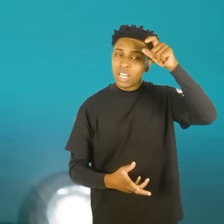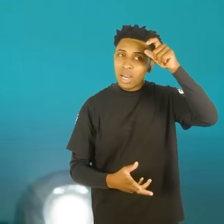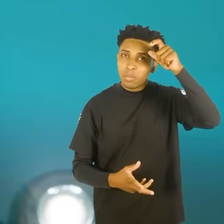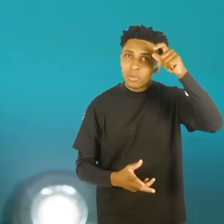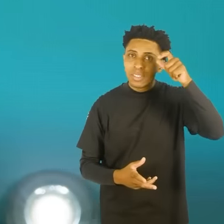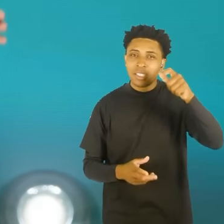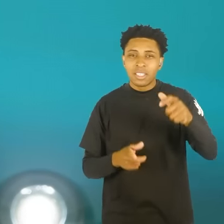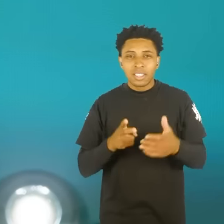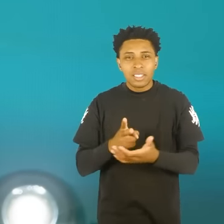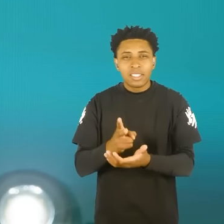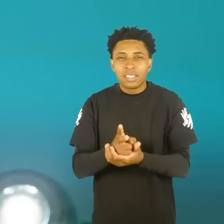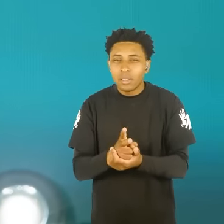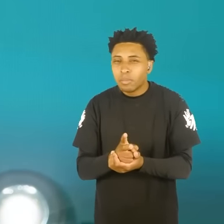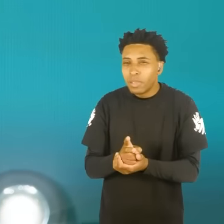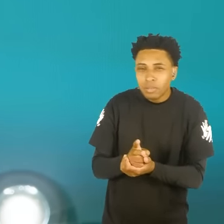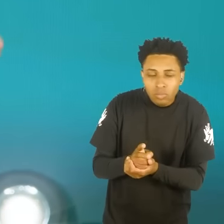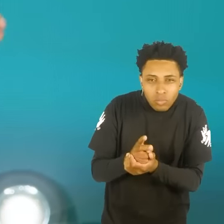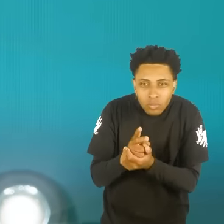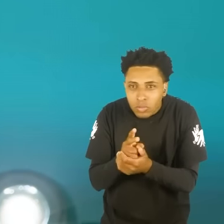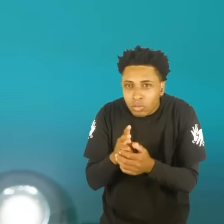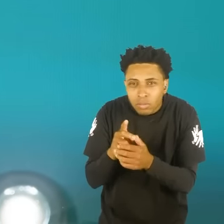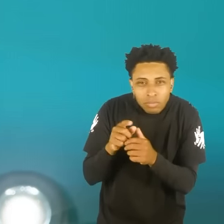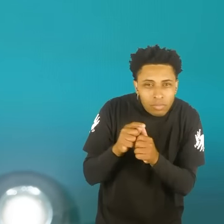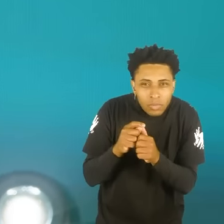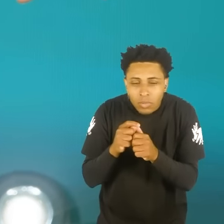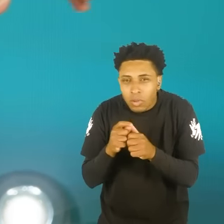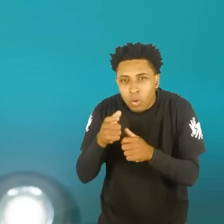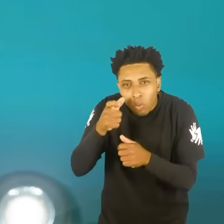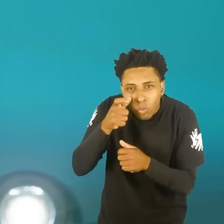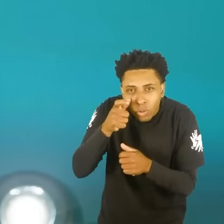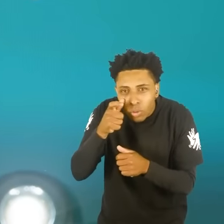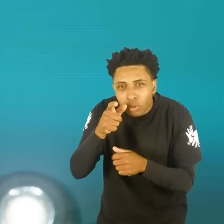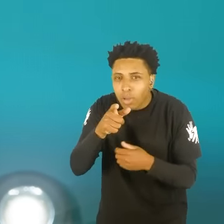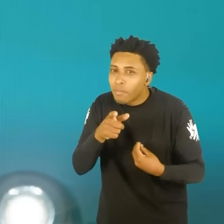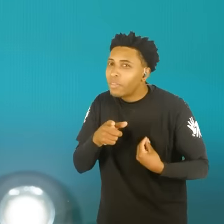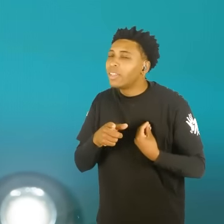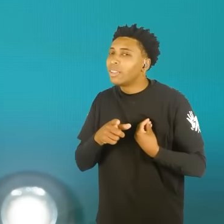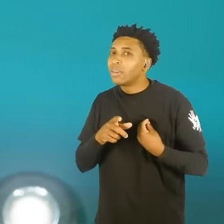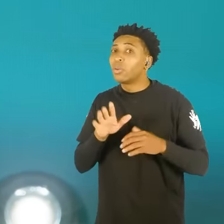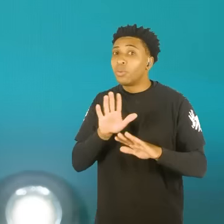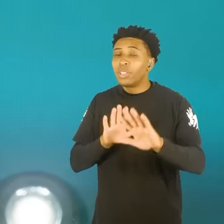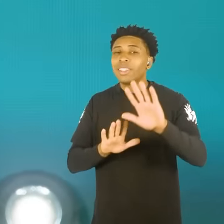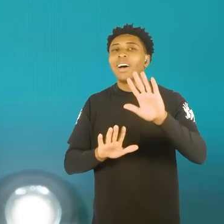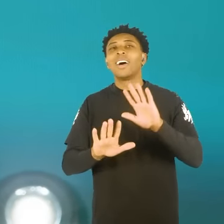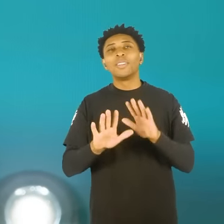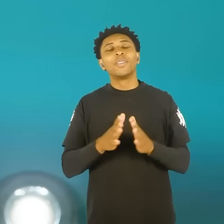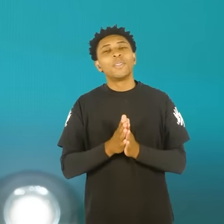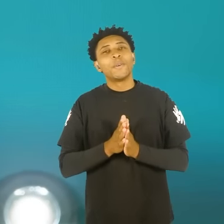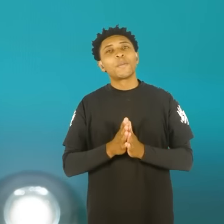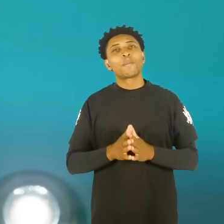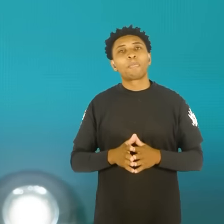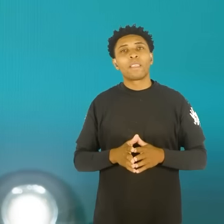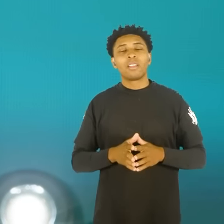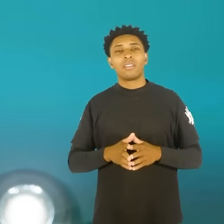fera lá fora esperando para aumentar o nosso senso de injustiça. Sempre há uma fera lá fora para dizer que